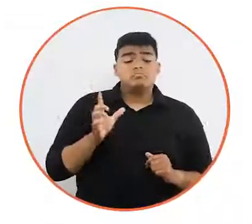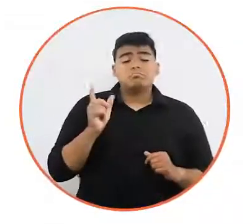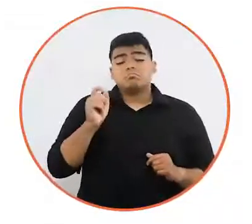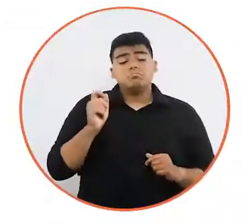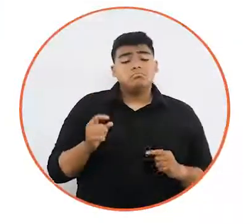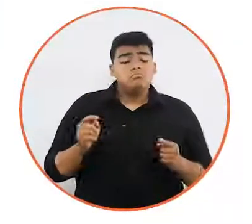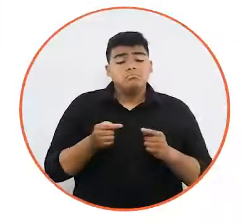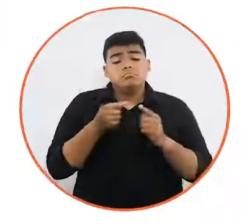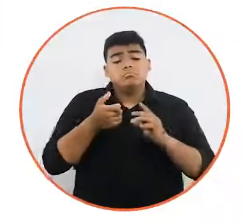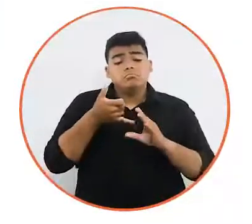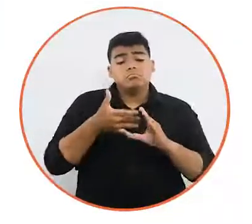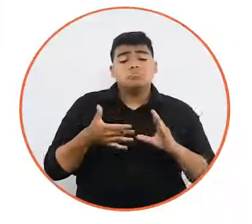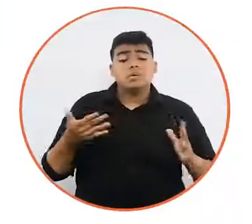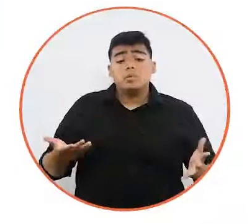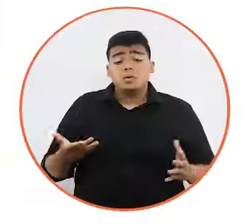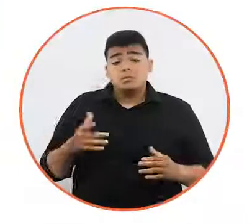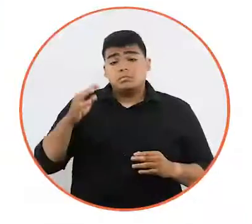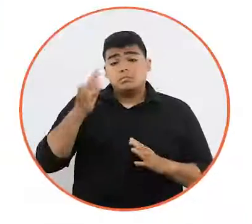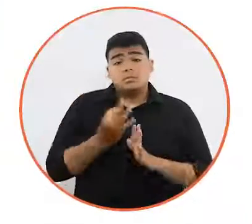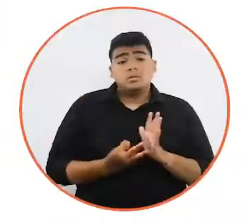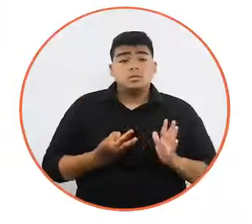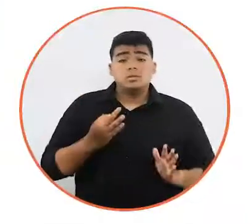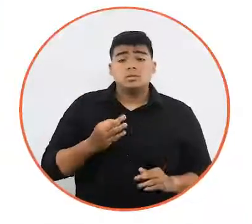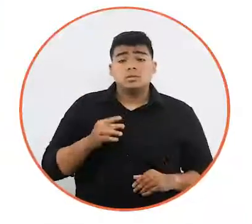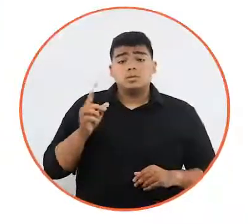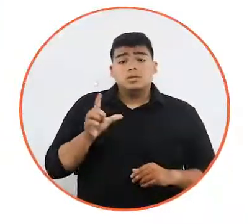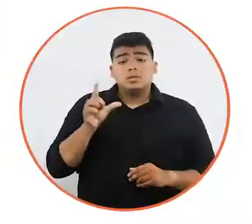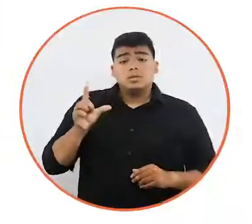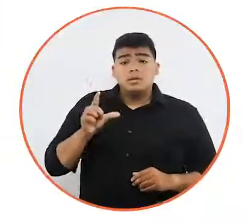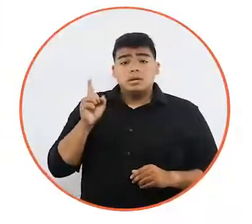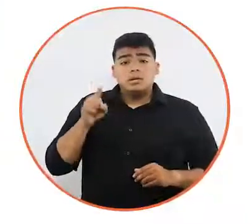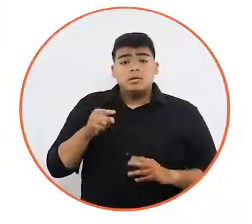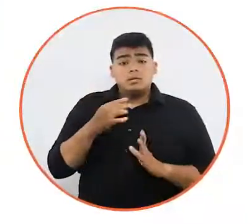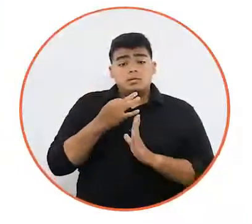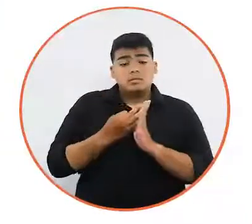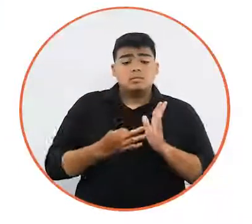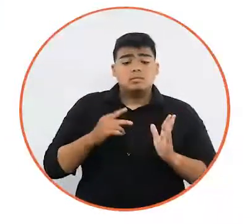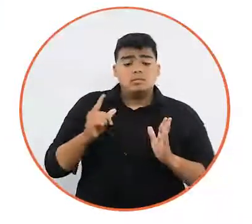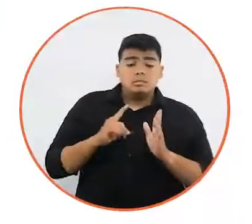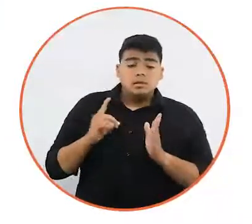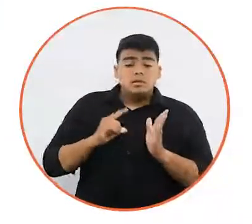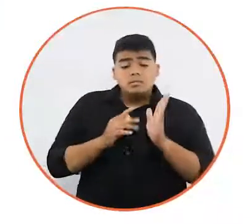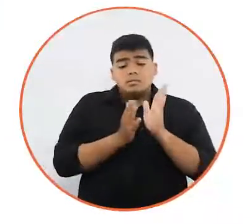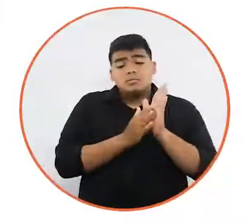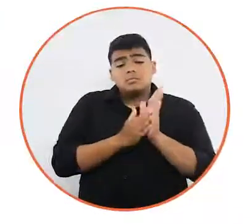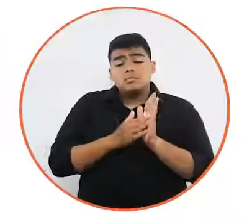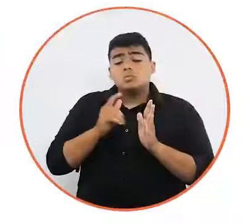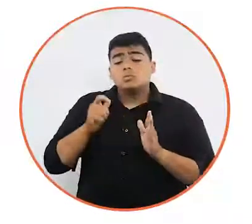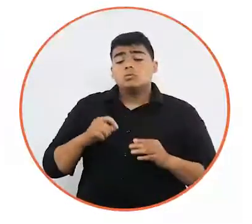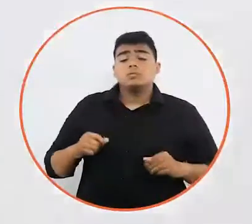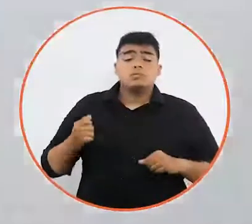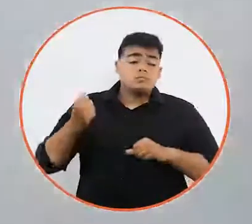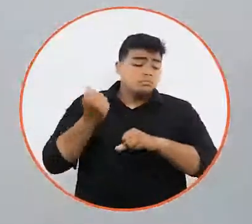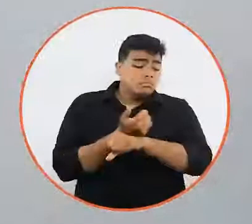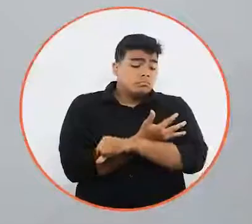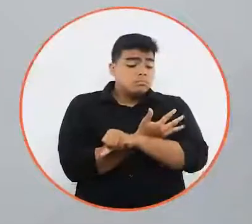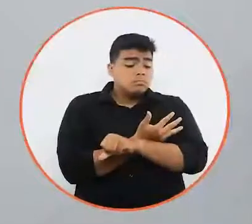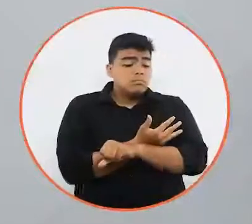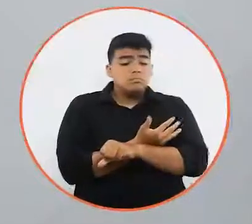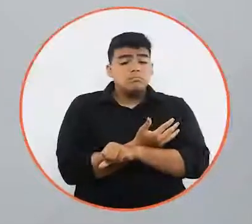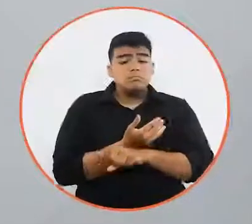literário? O texto literário, ele é um texto que ele tem o propósito de emocionar, de